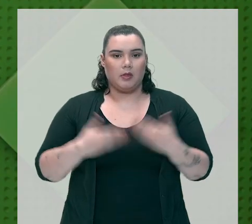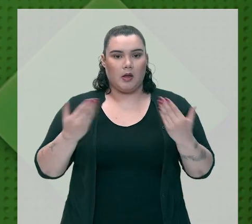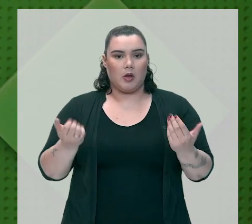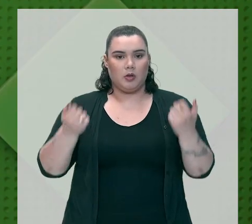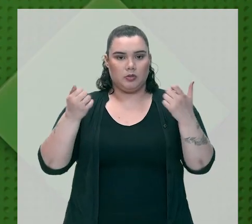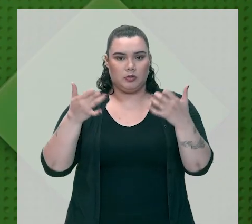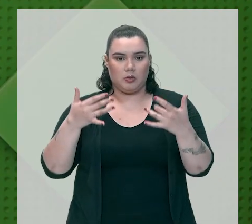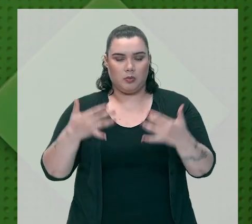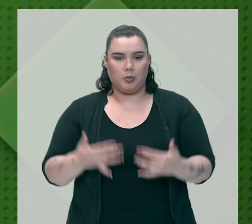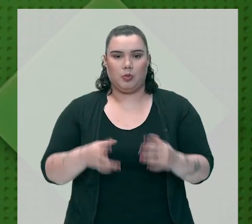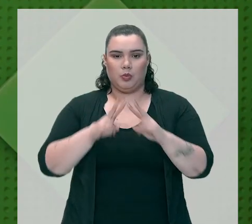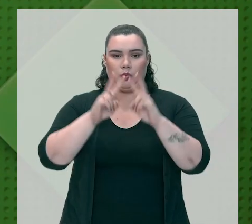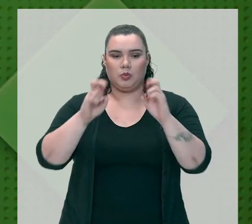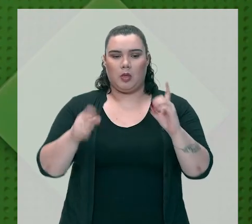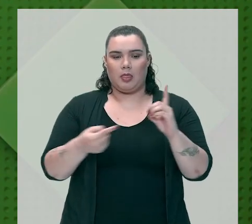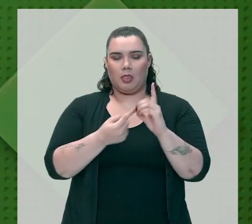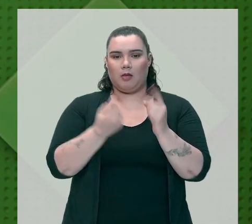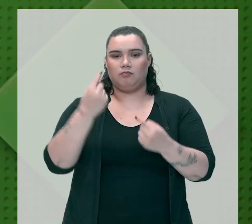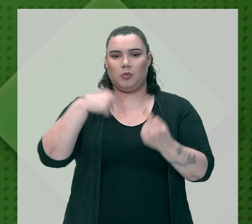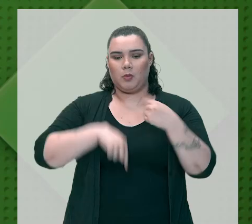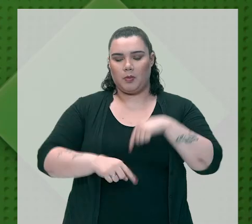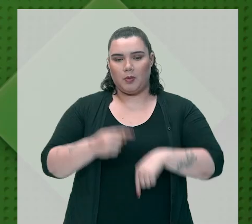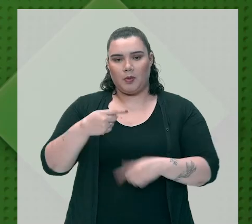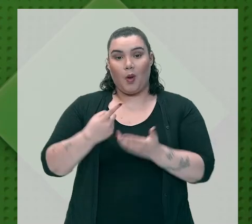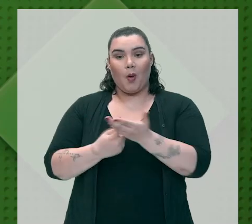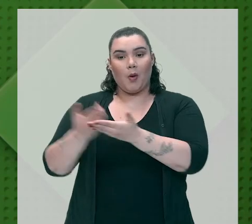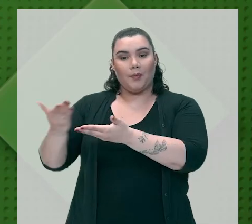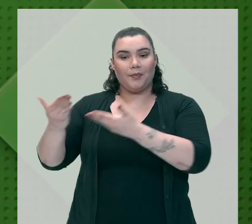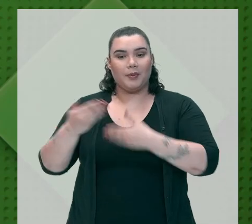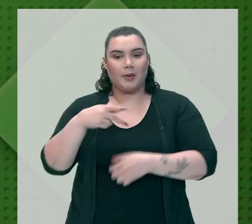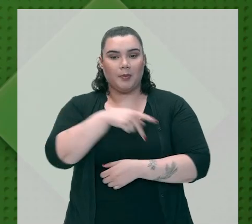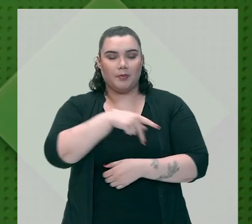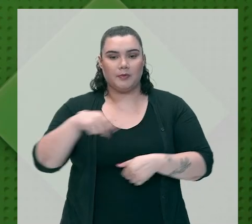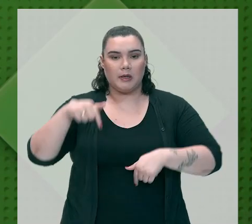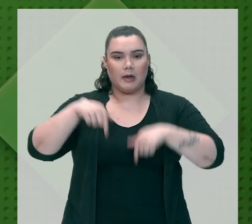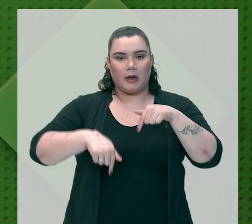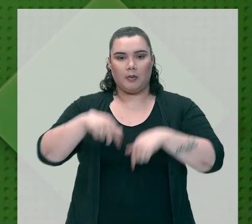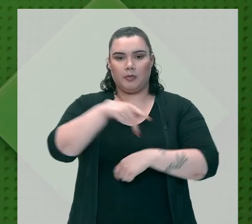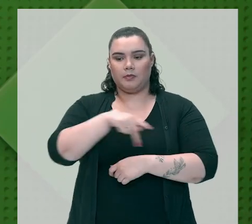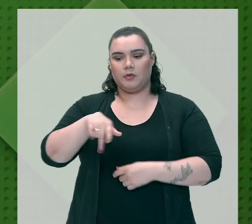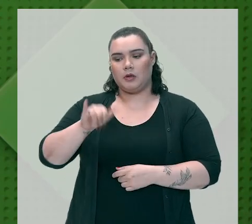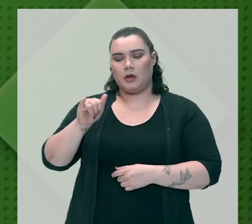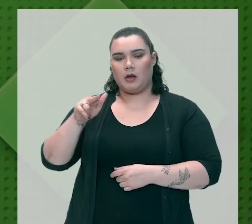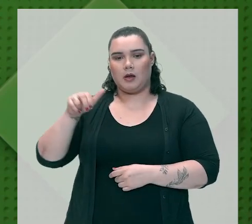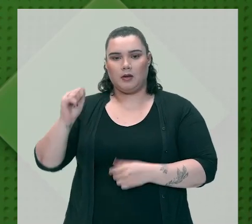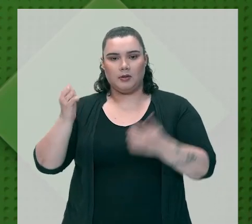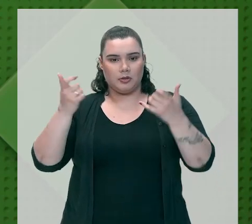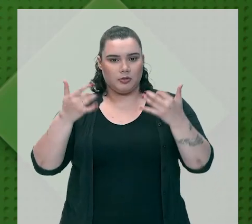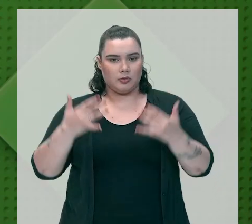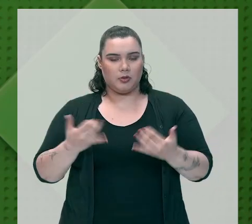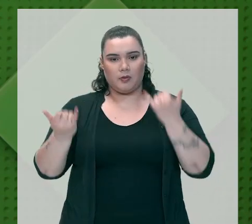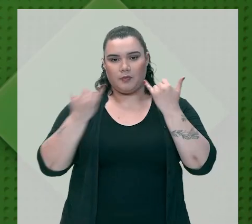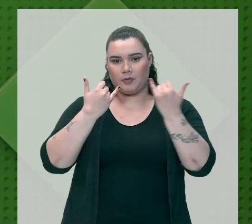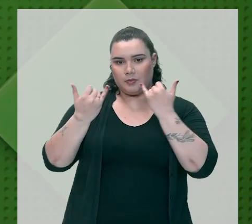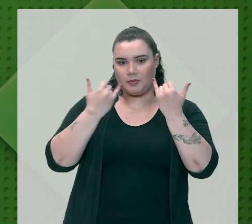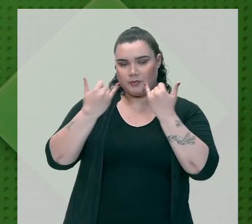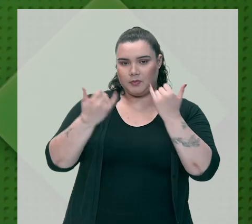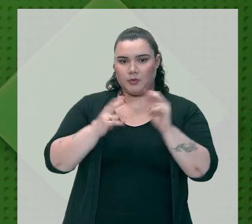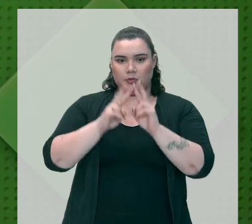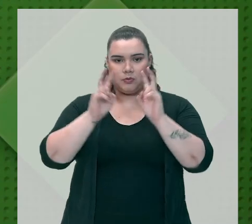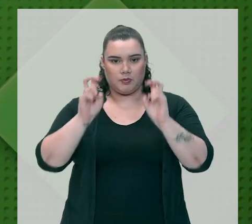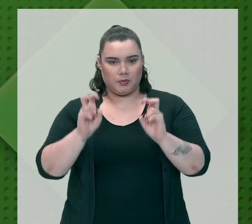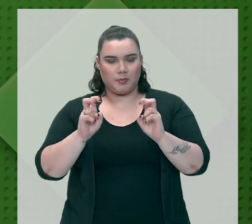pouco mais sobre esses hormônios, né, do amor, a gente convidou aí a professora de Química, a professora Yara, que vai trazer um pouco mais de